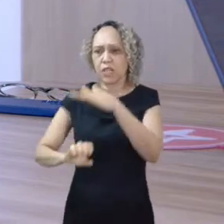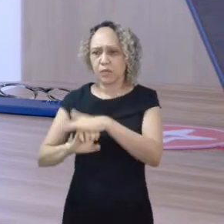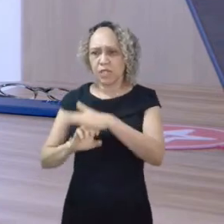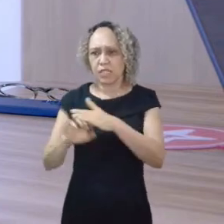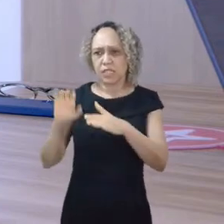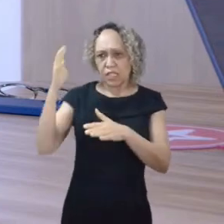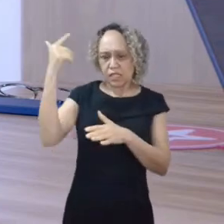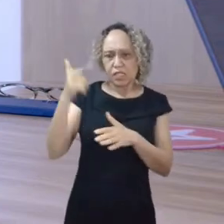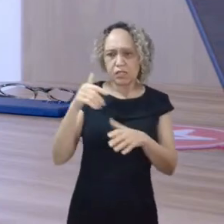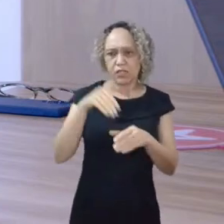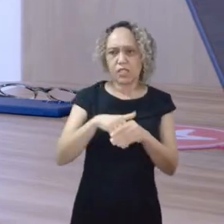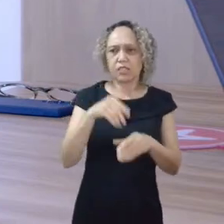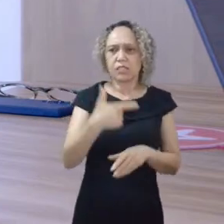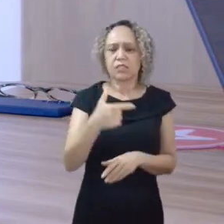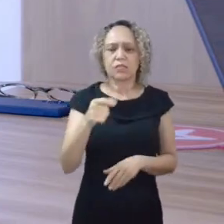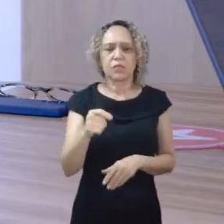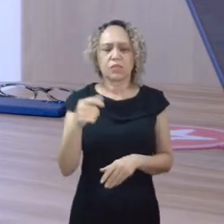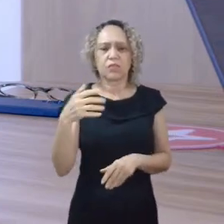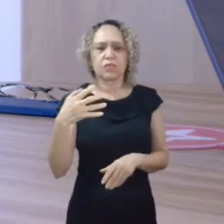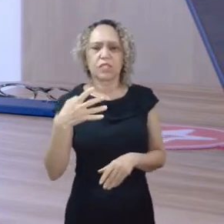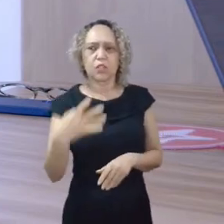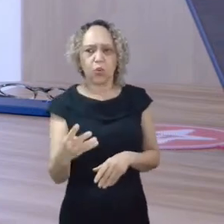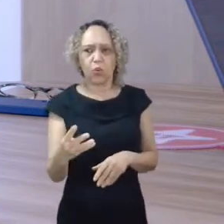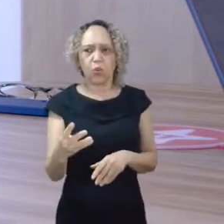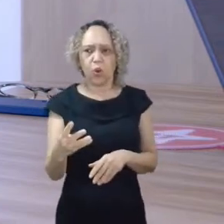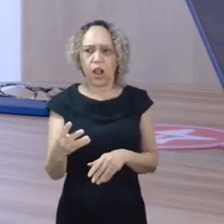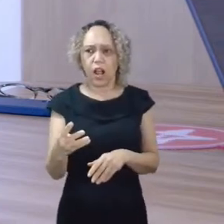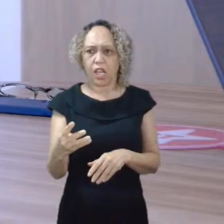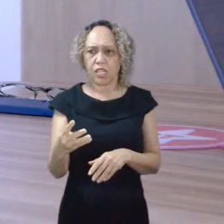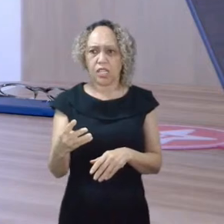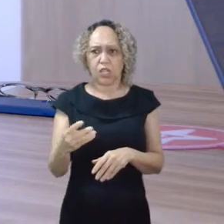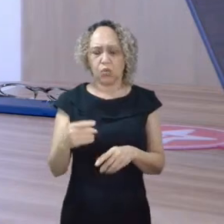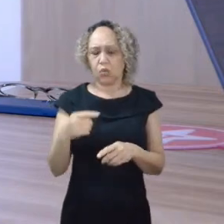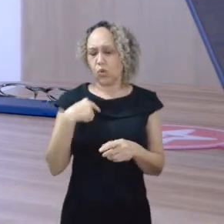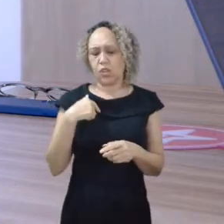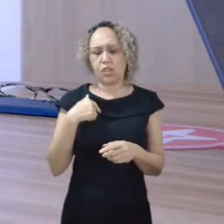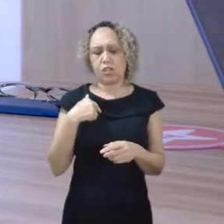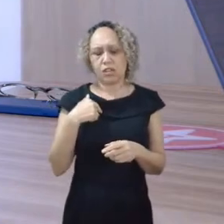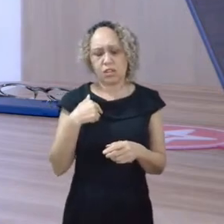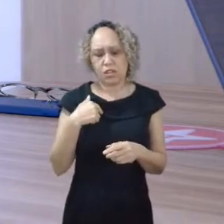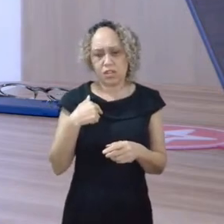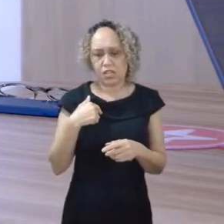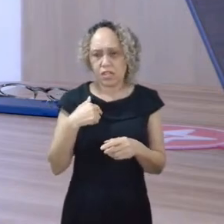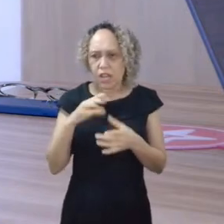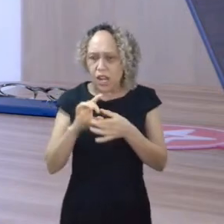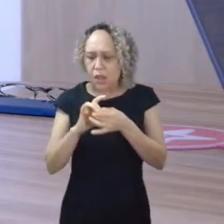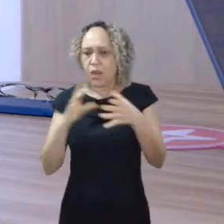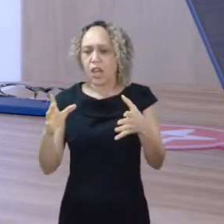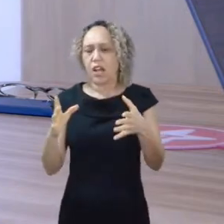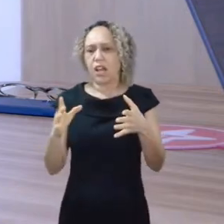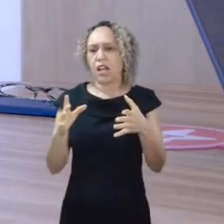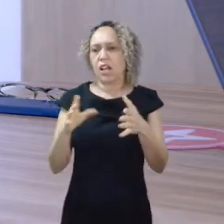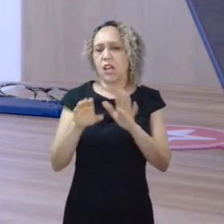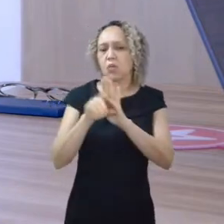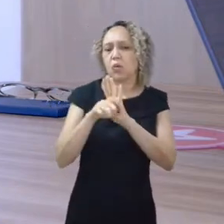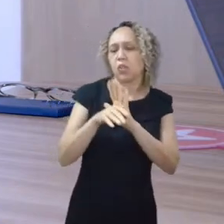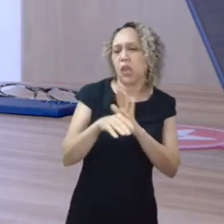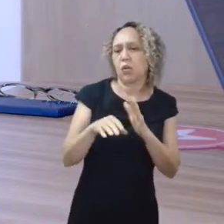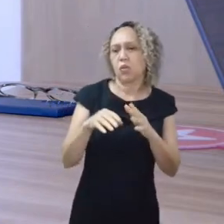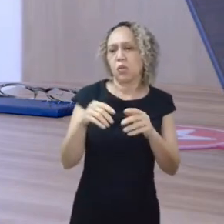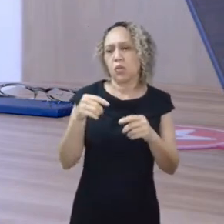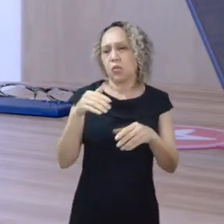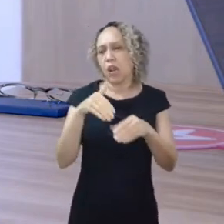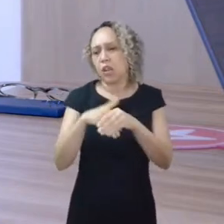2024 não permitiria qualquer tipo de impulsionamento, seja de conteúdos eleitorais, conteúdos de interesses partidários.